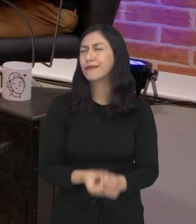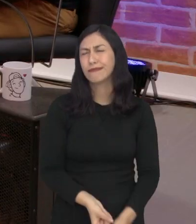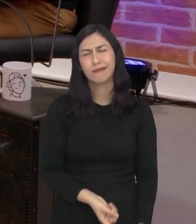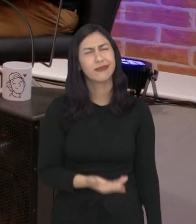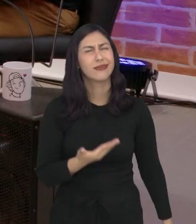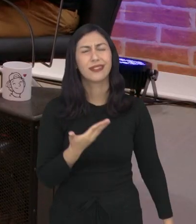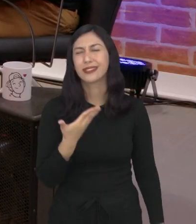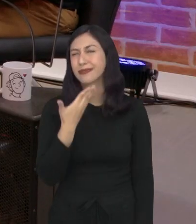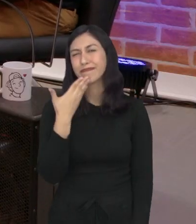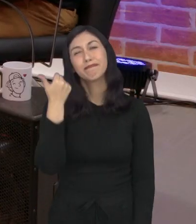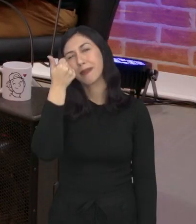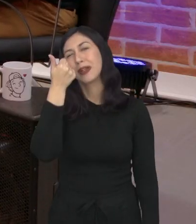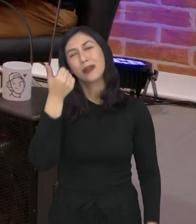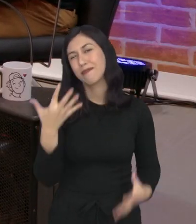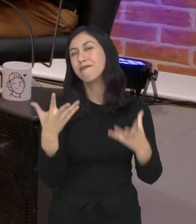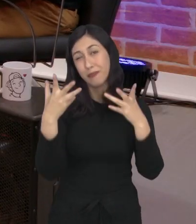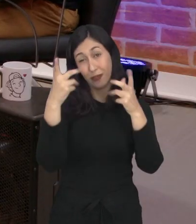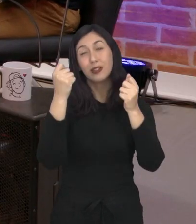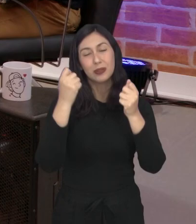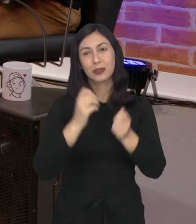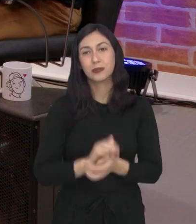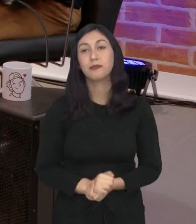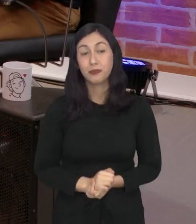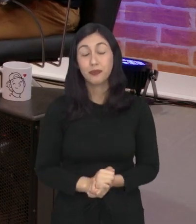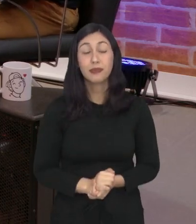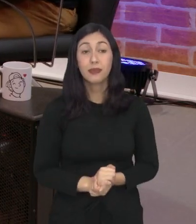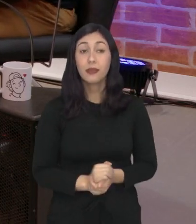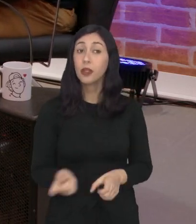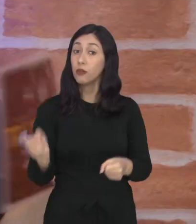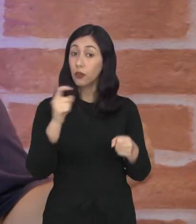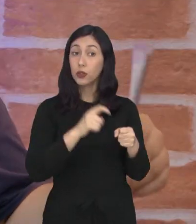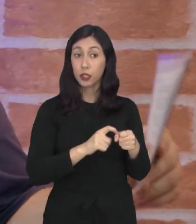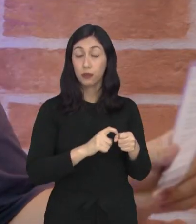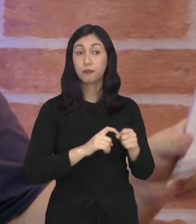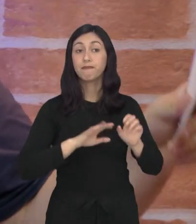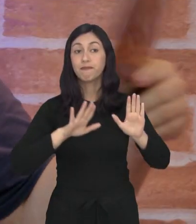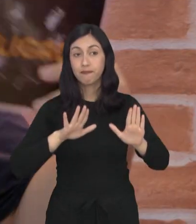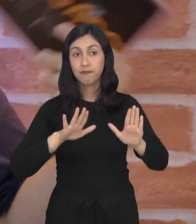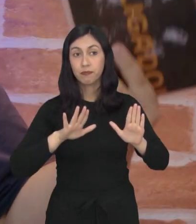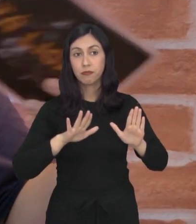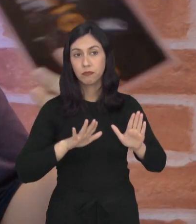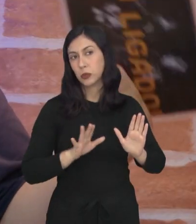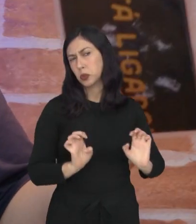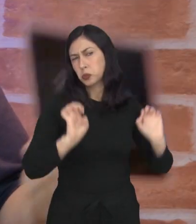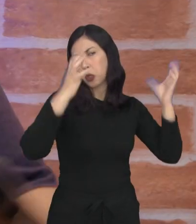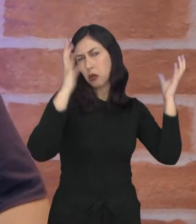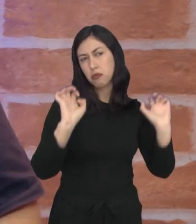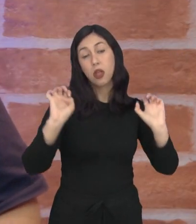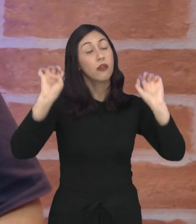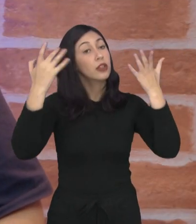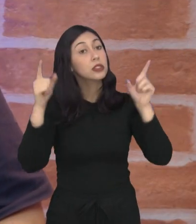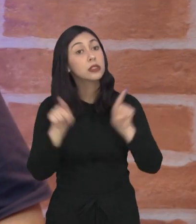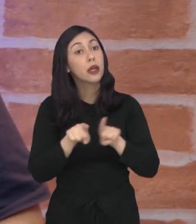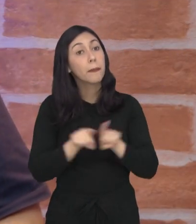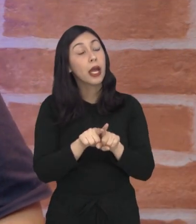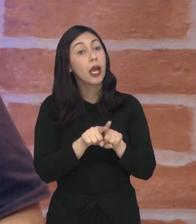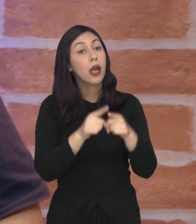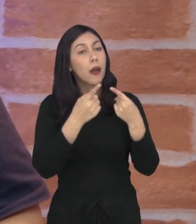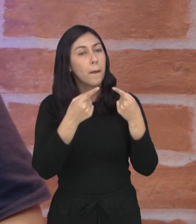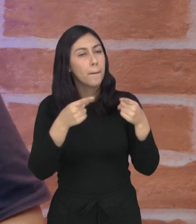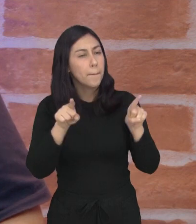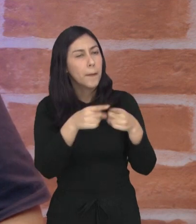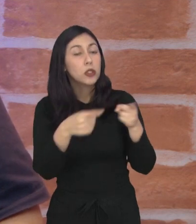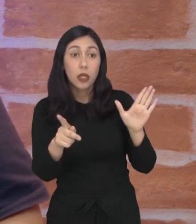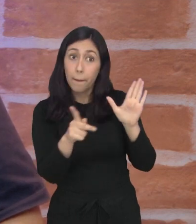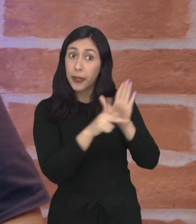pena. Nossa, mano, vale a pena. Tô falando isso com experiência própria, vale a pena. Então, voltando ao raciocínio, você falando das feiras e tal, e também a música faz parte